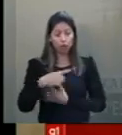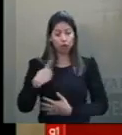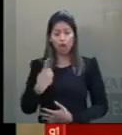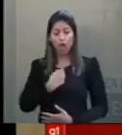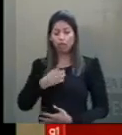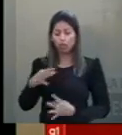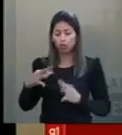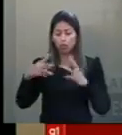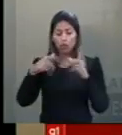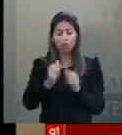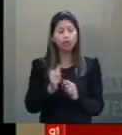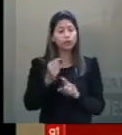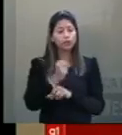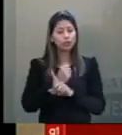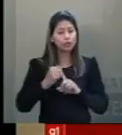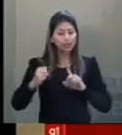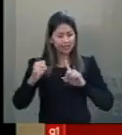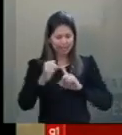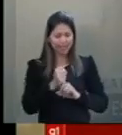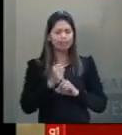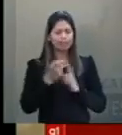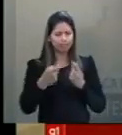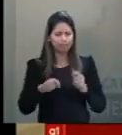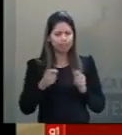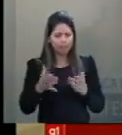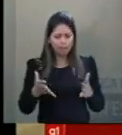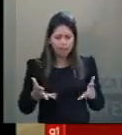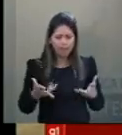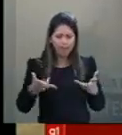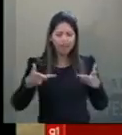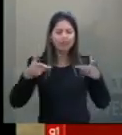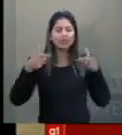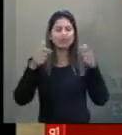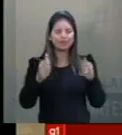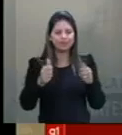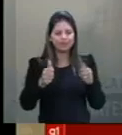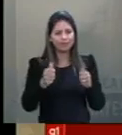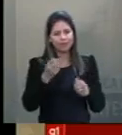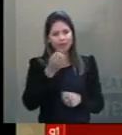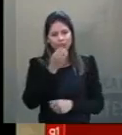sociedade, precisamos evoluir. Boa tarde para você.